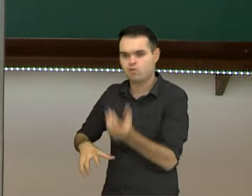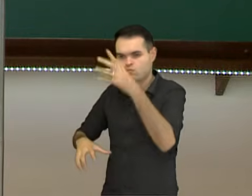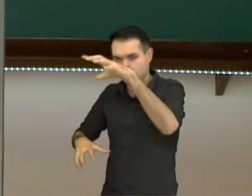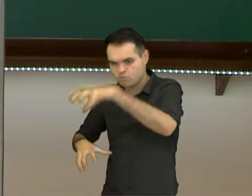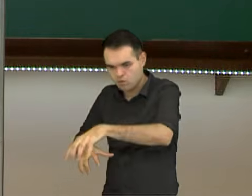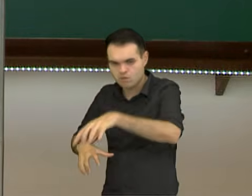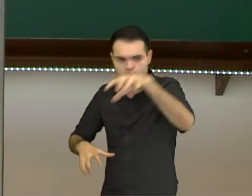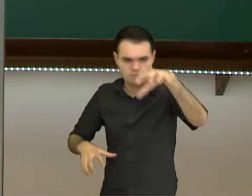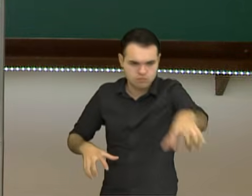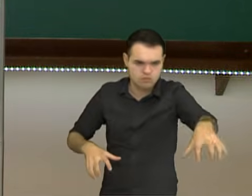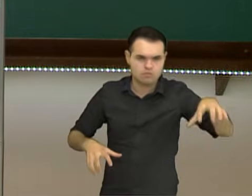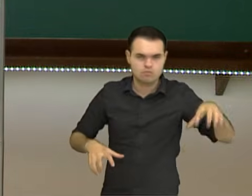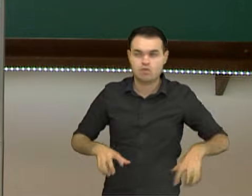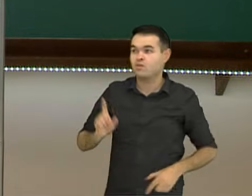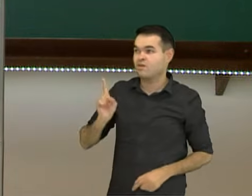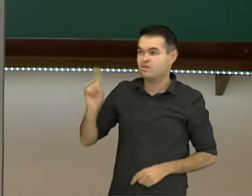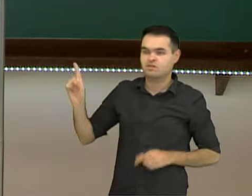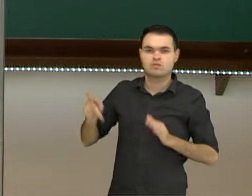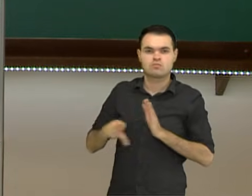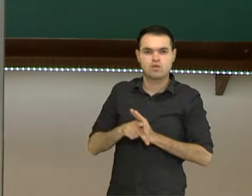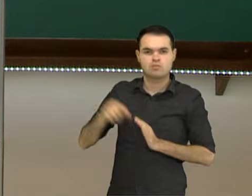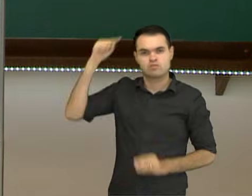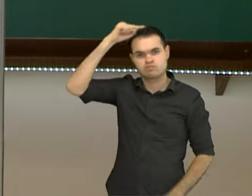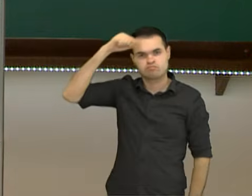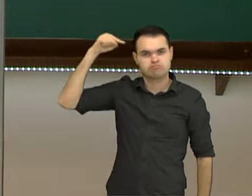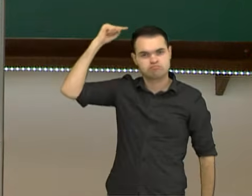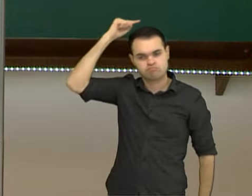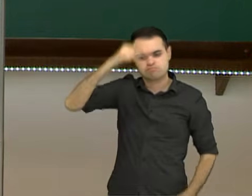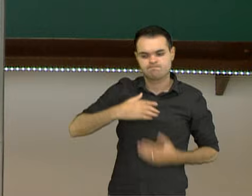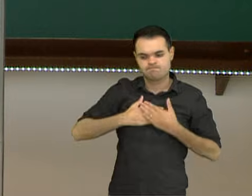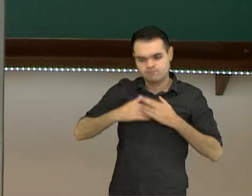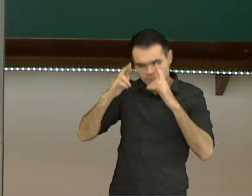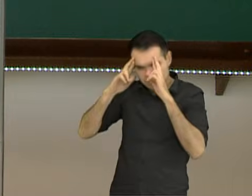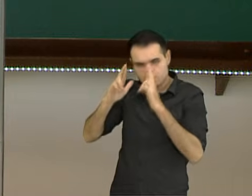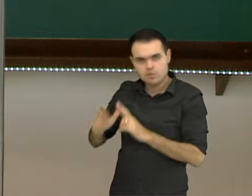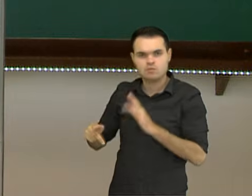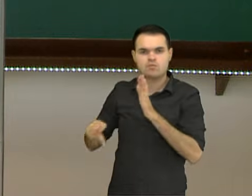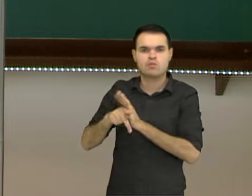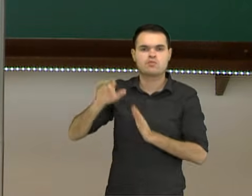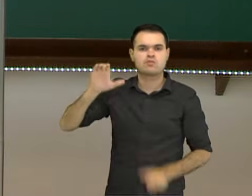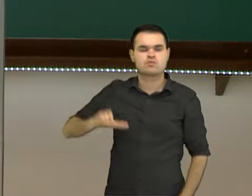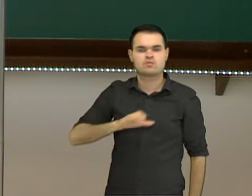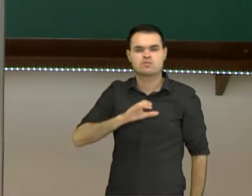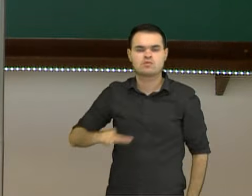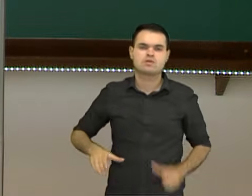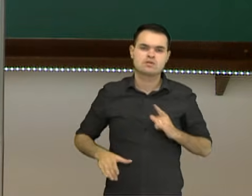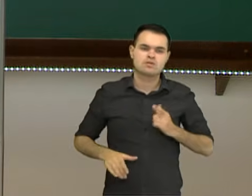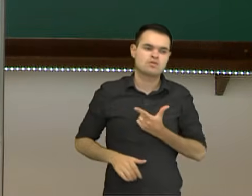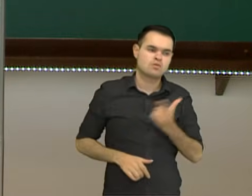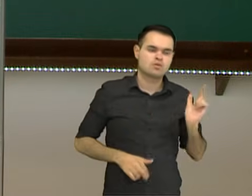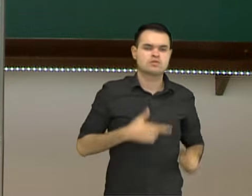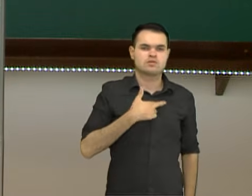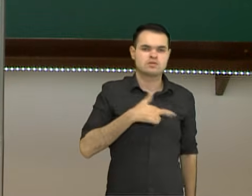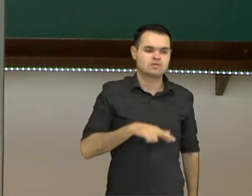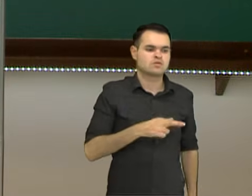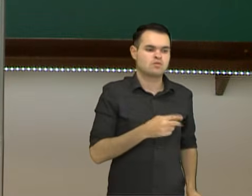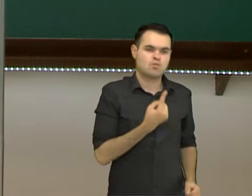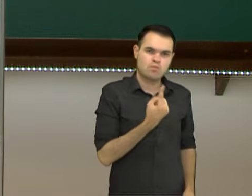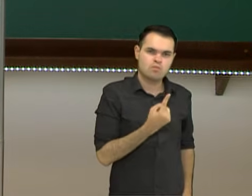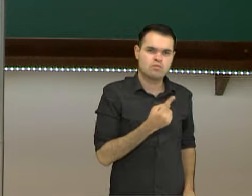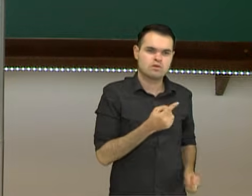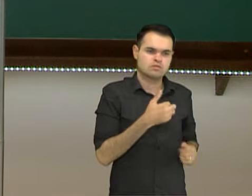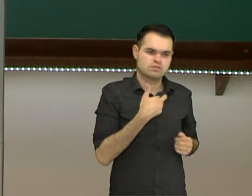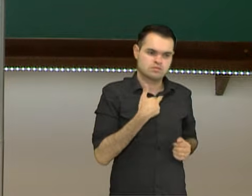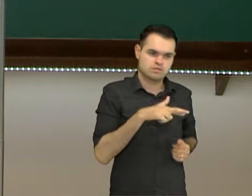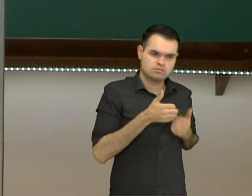um local sagrado do cristianismo católico, mas outras religiões monoteístas ou politeístas